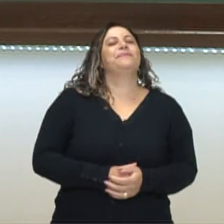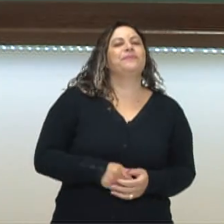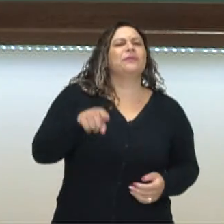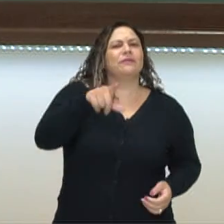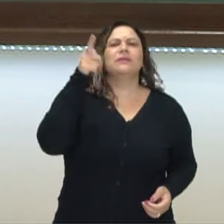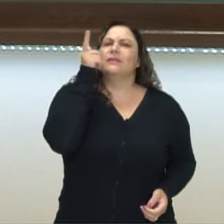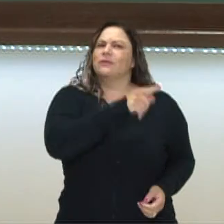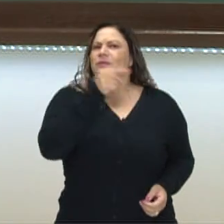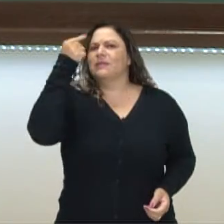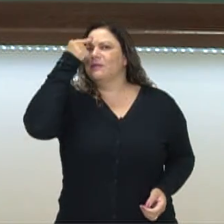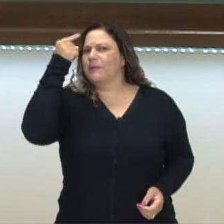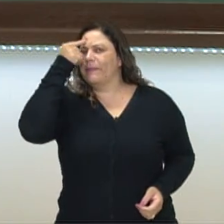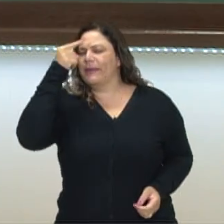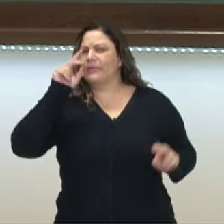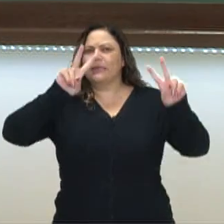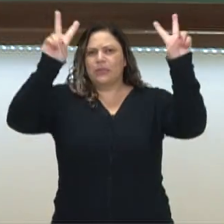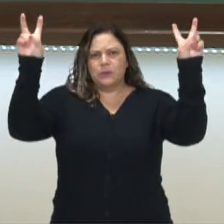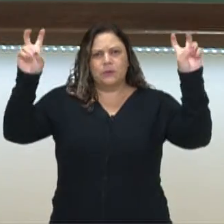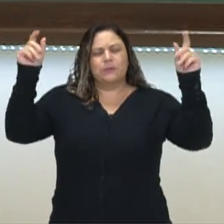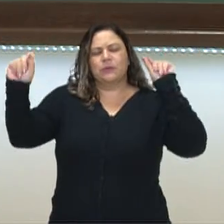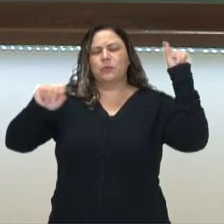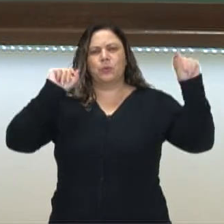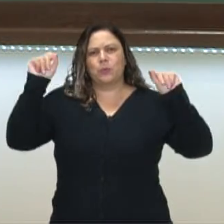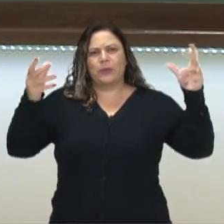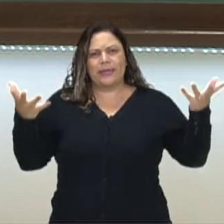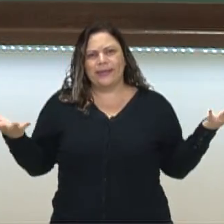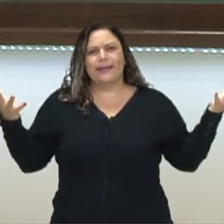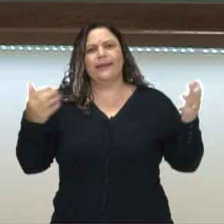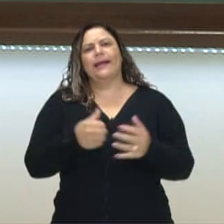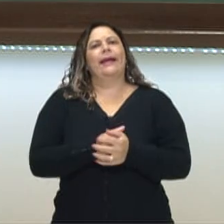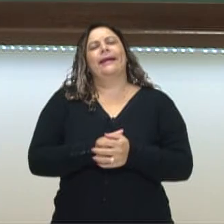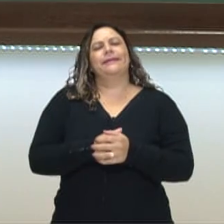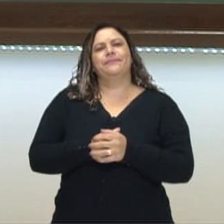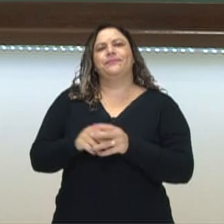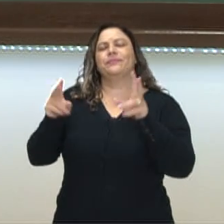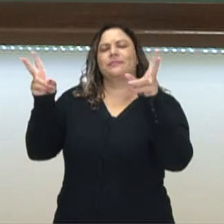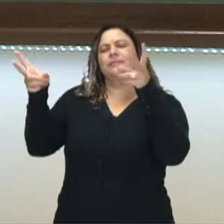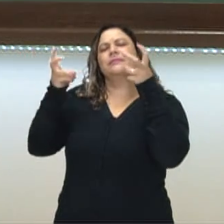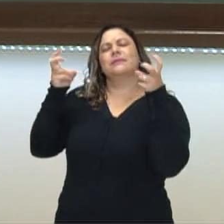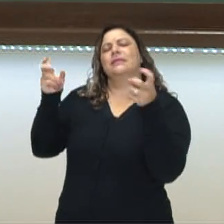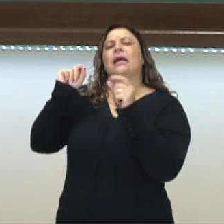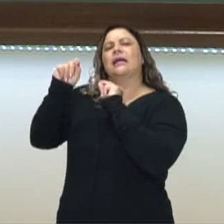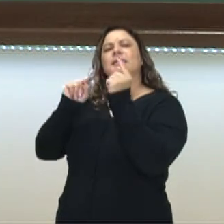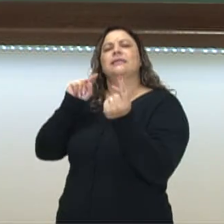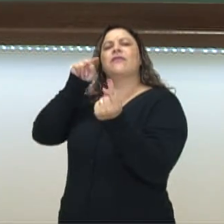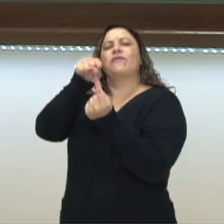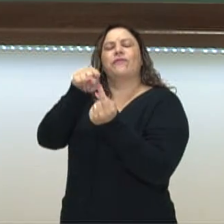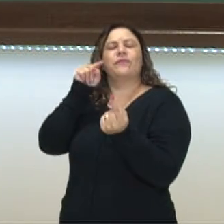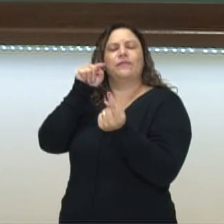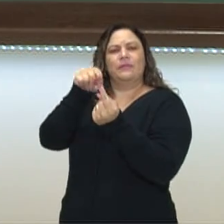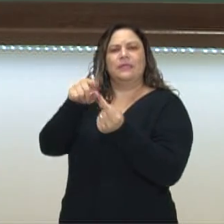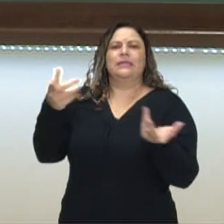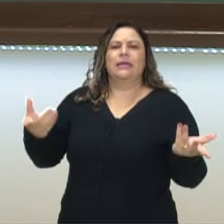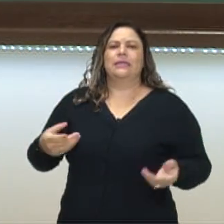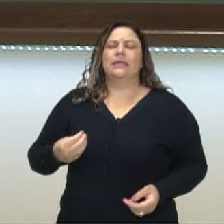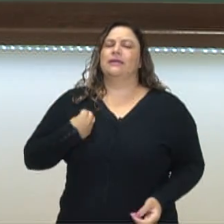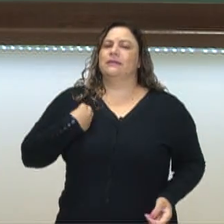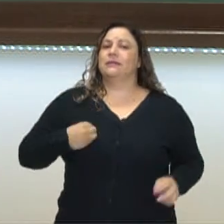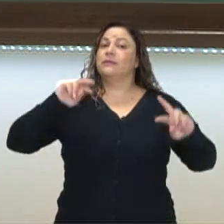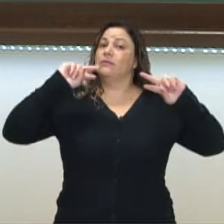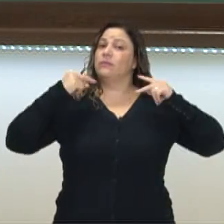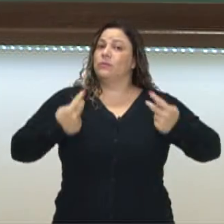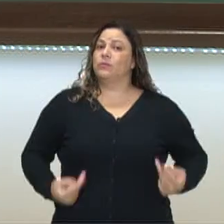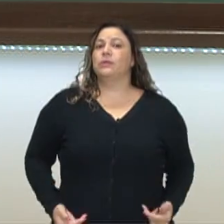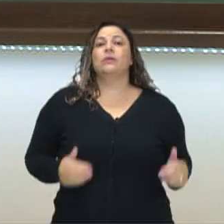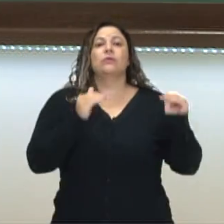Conseguiram pensar sobre isso aí? Então, o que é esse telos, essa finalidade da vida humana de